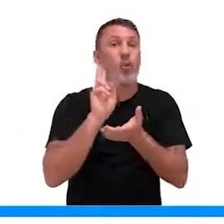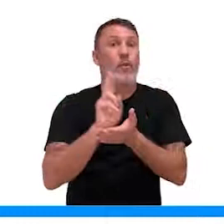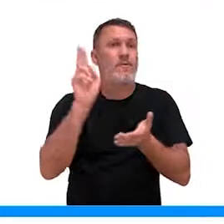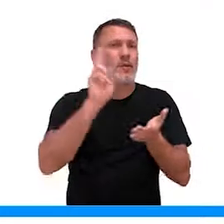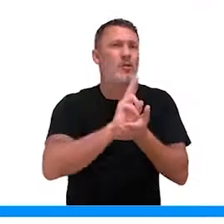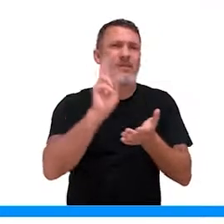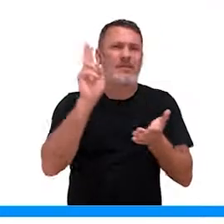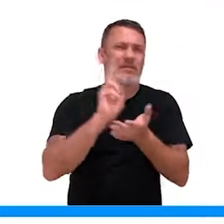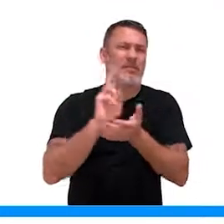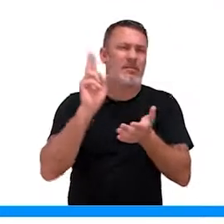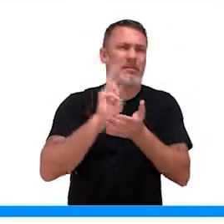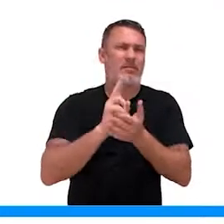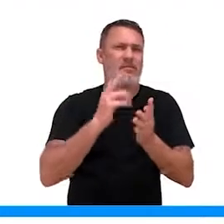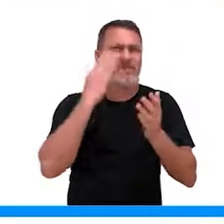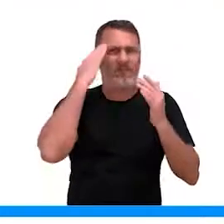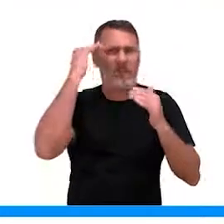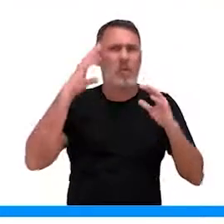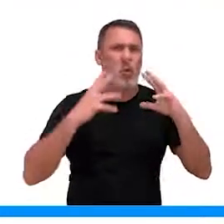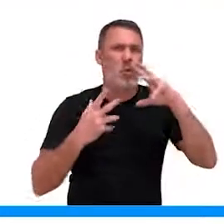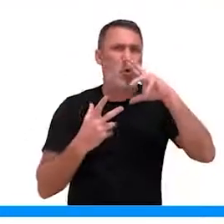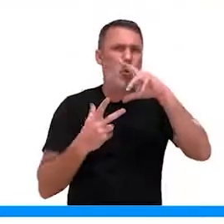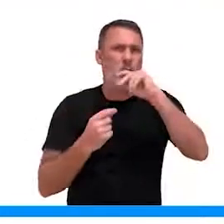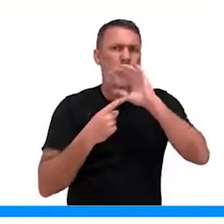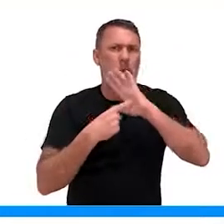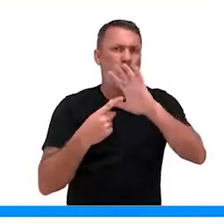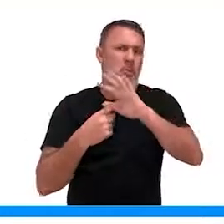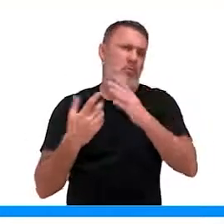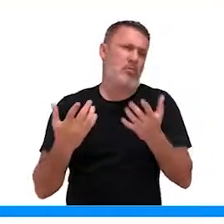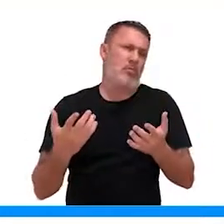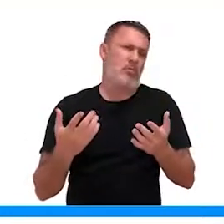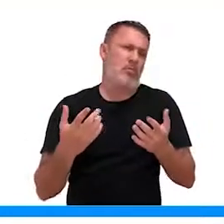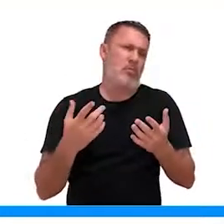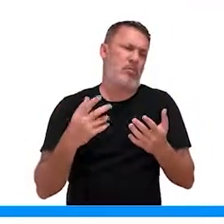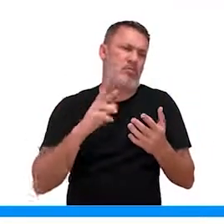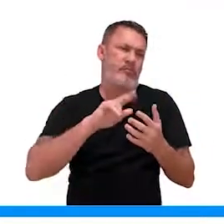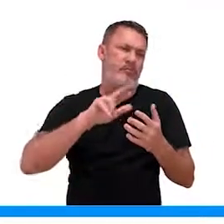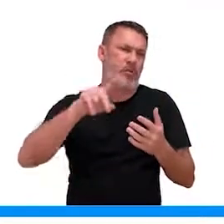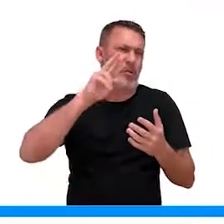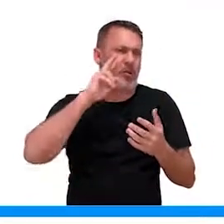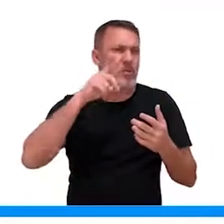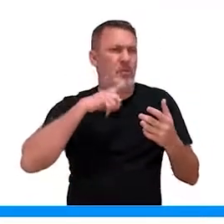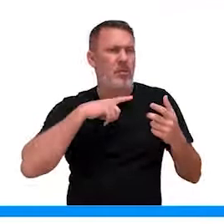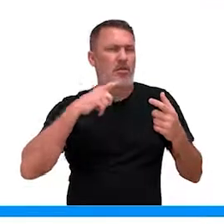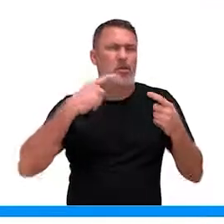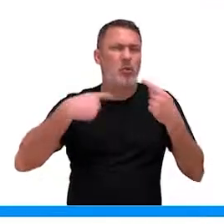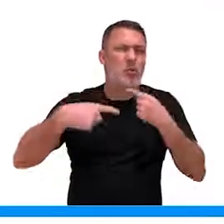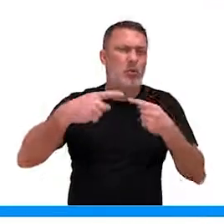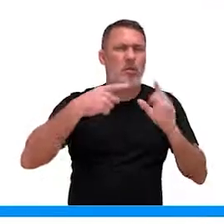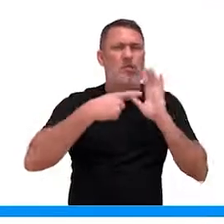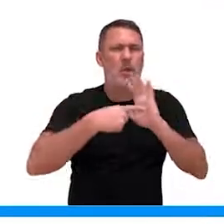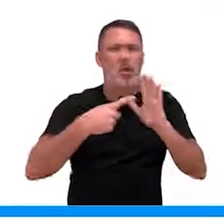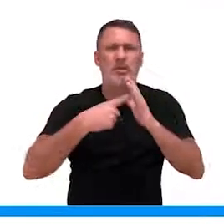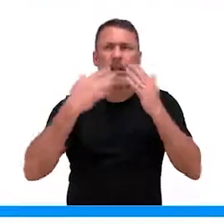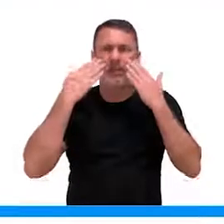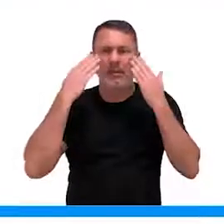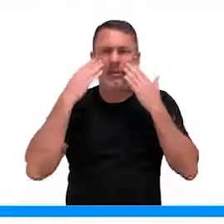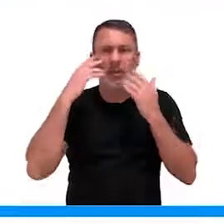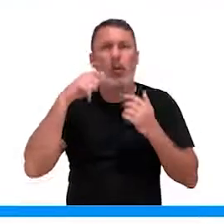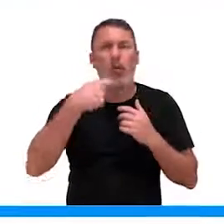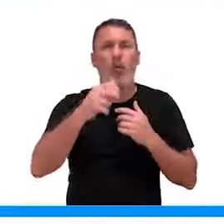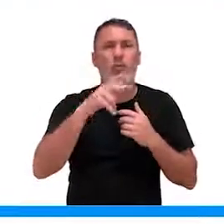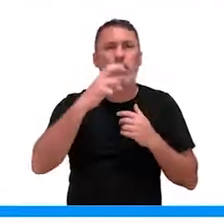universidades de destaque internacional em suas, claro, buscas, em suas discussões, em suas